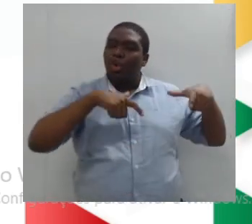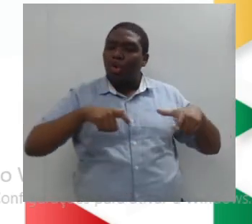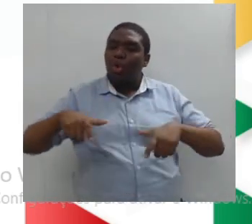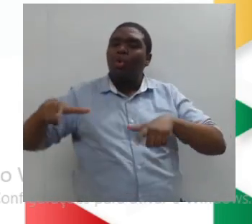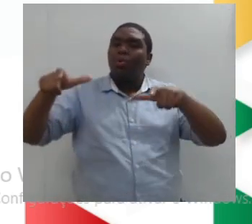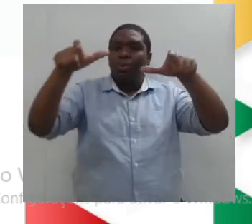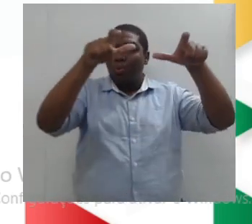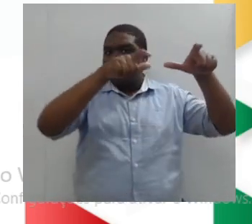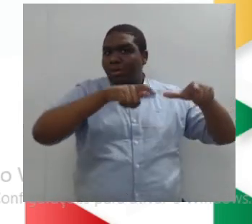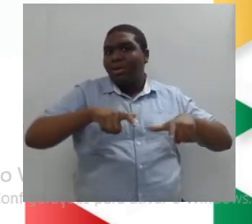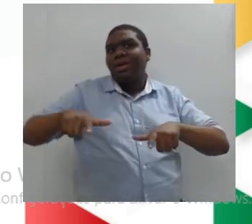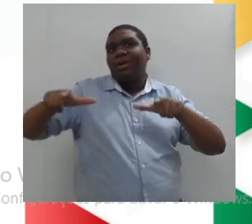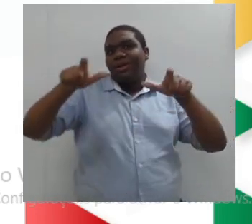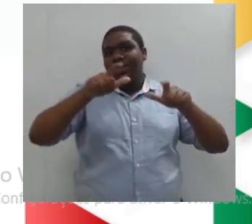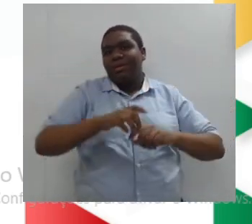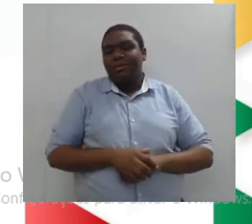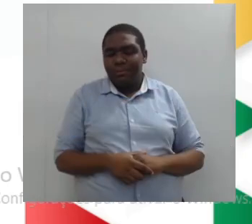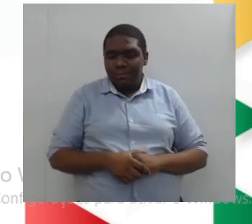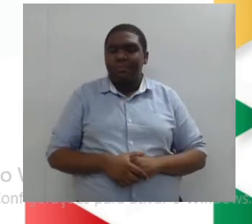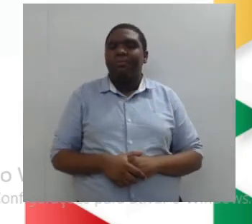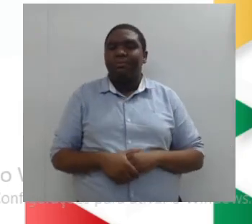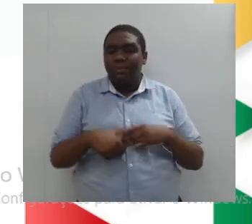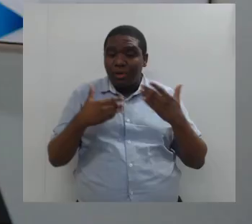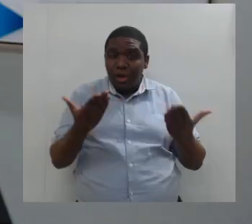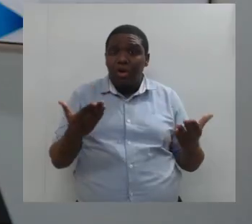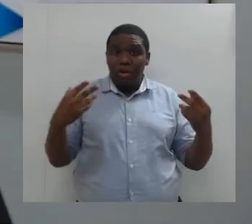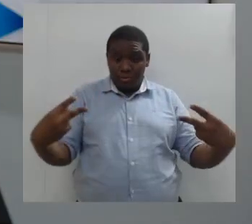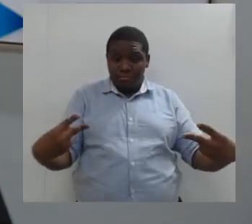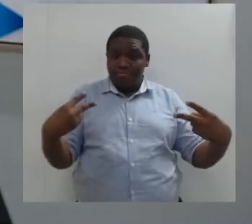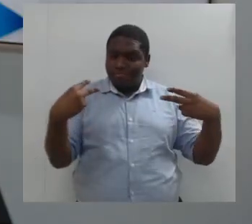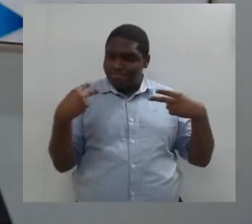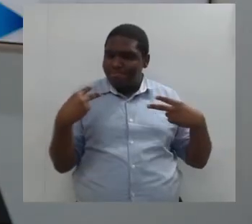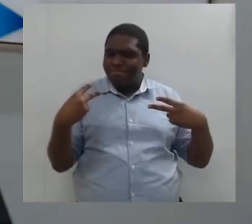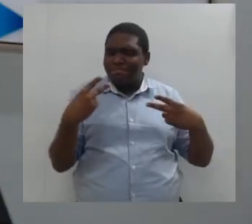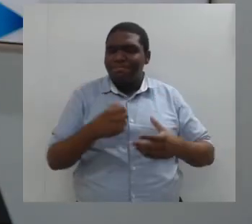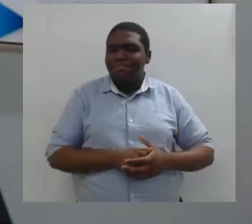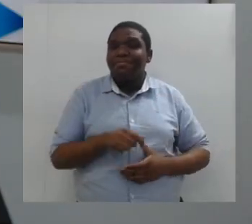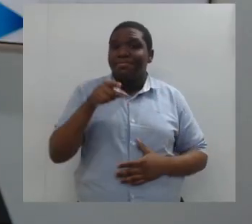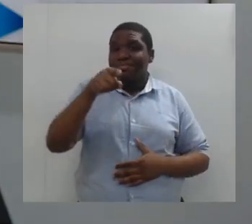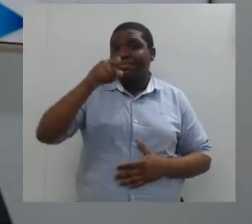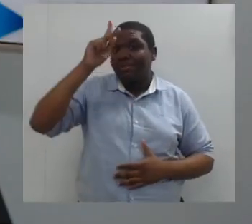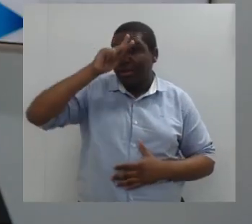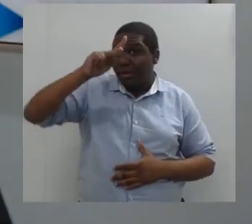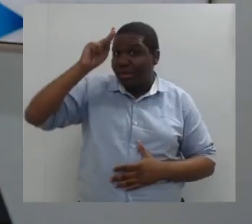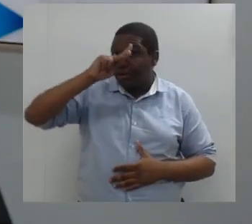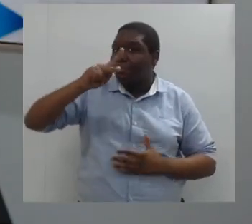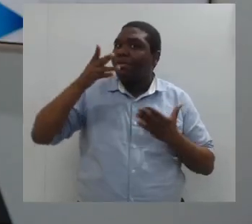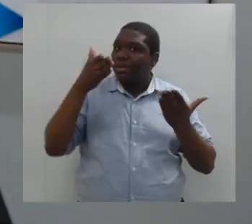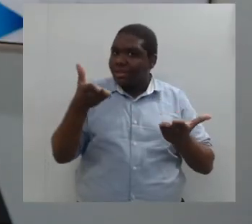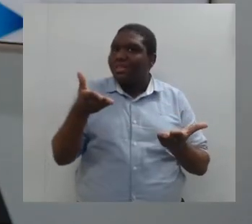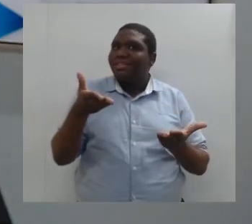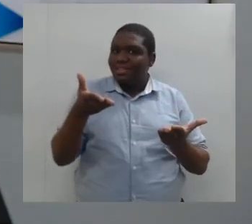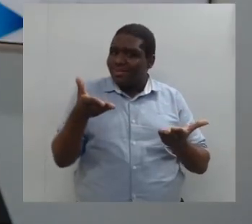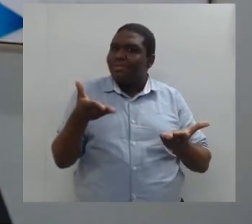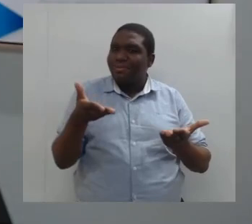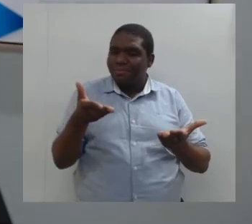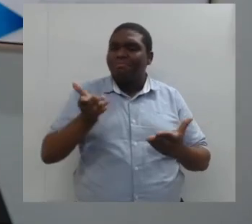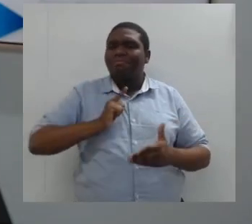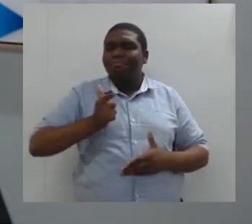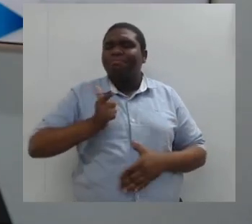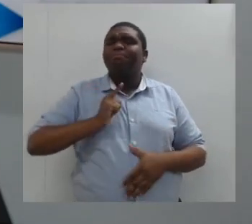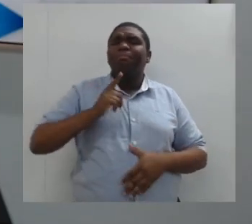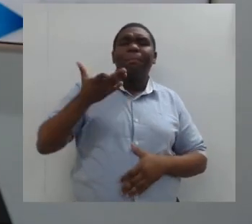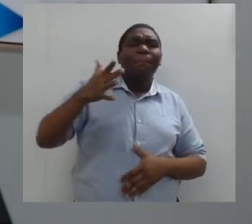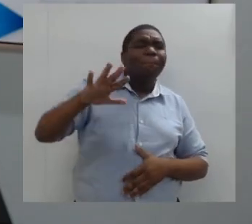localidades no território nacional. Olhando para mim agora, gostaria de lembrar esta cifra. Estima-se que